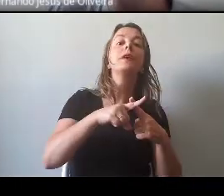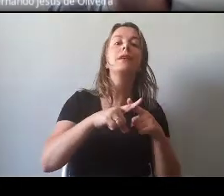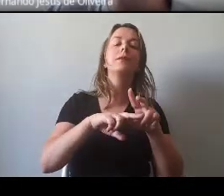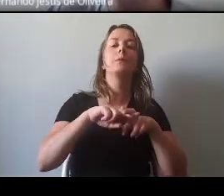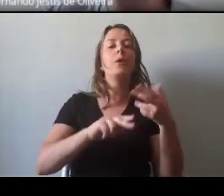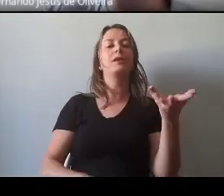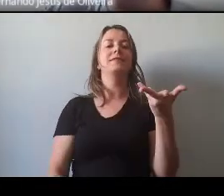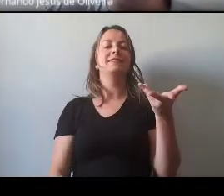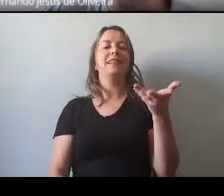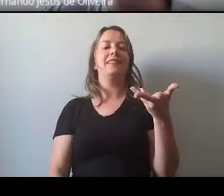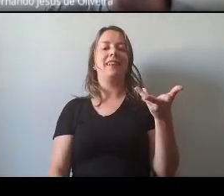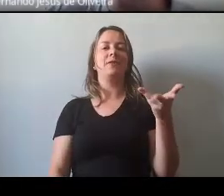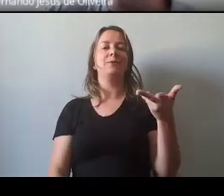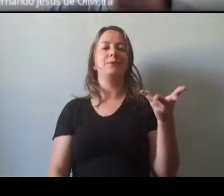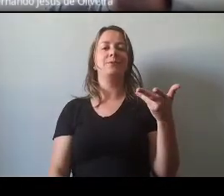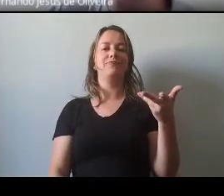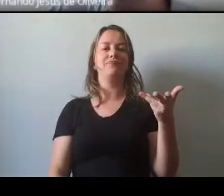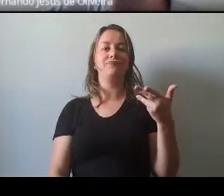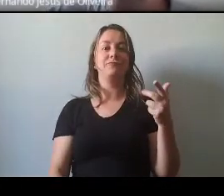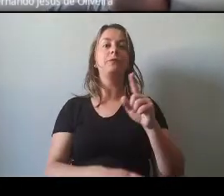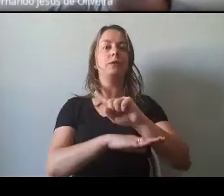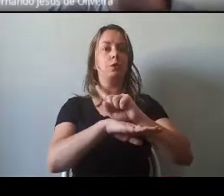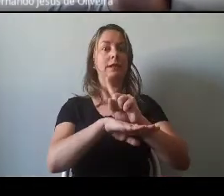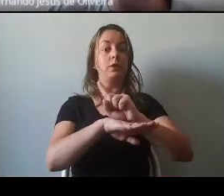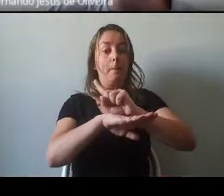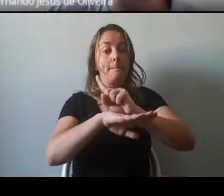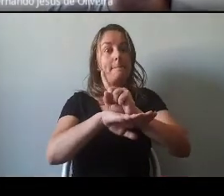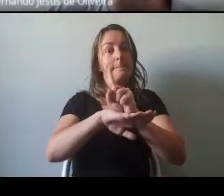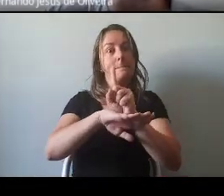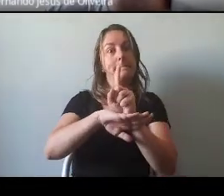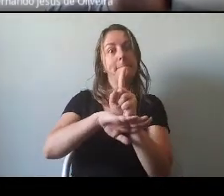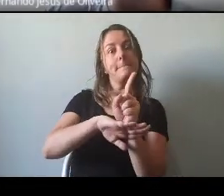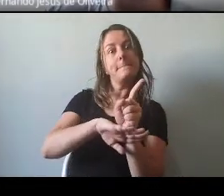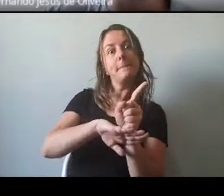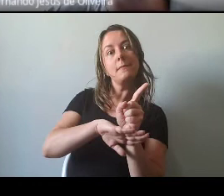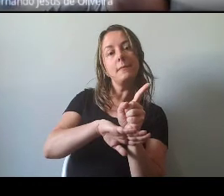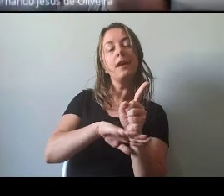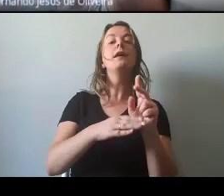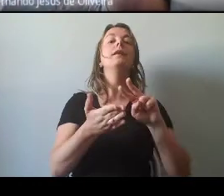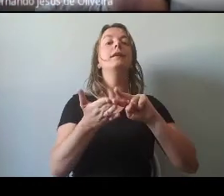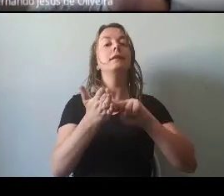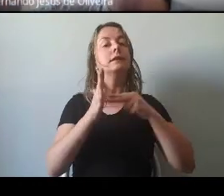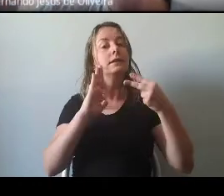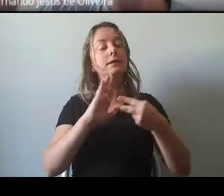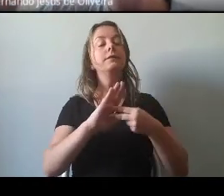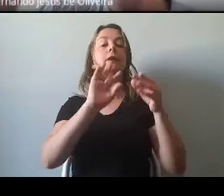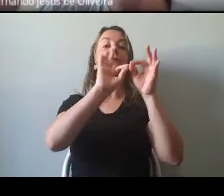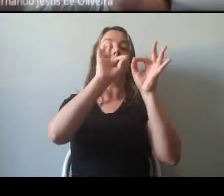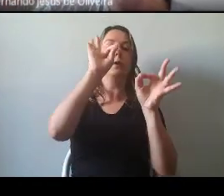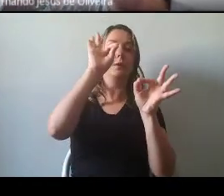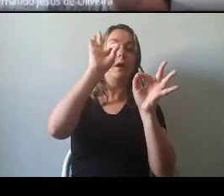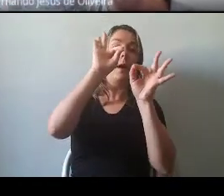movimento acelerado, a velocidade está aumentando, então a distância percorrida também aumenta.